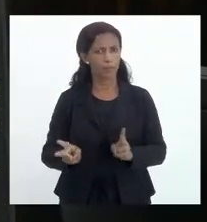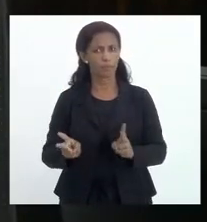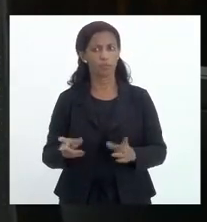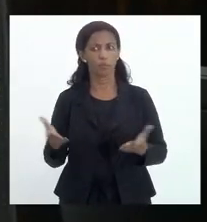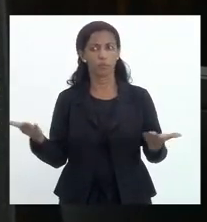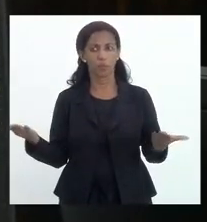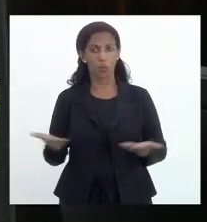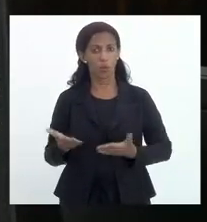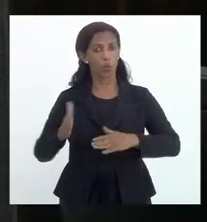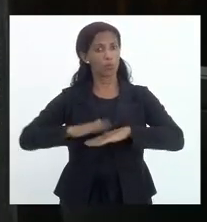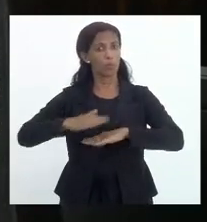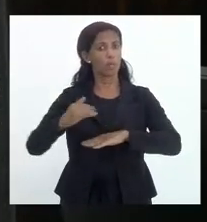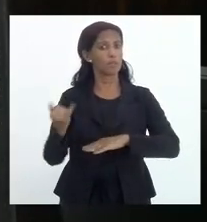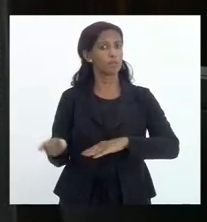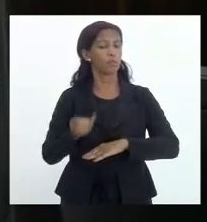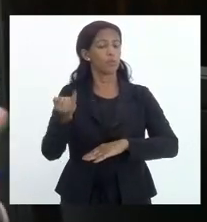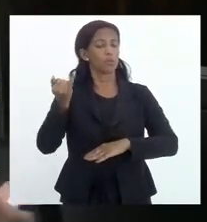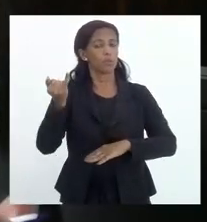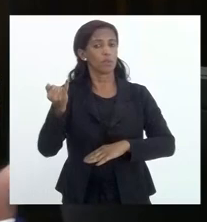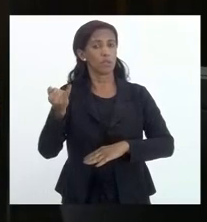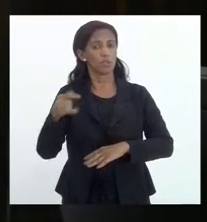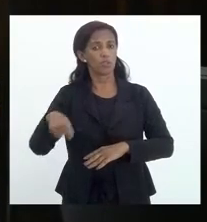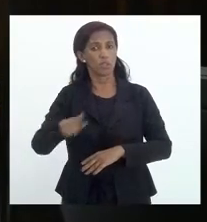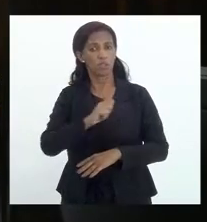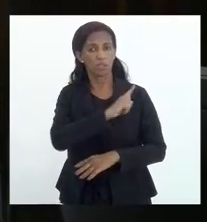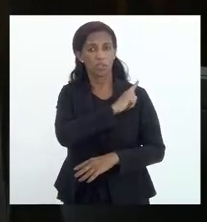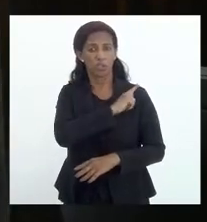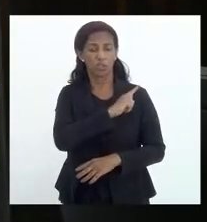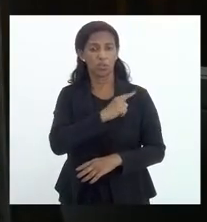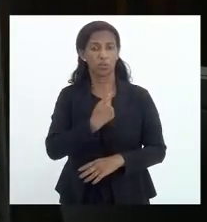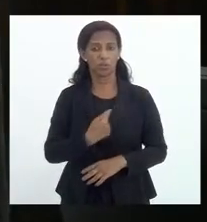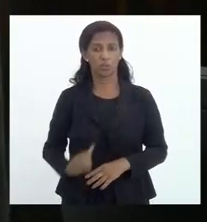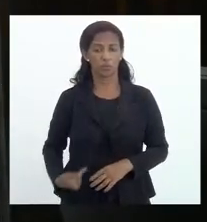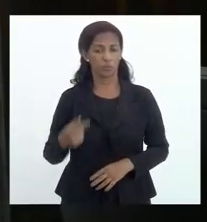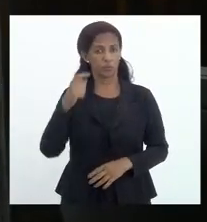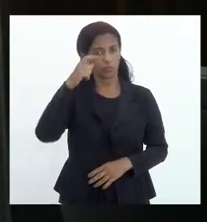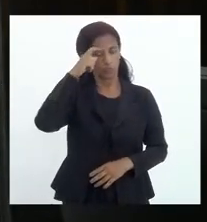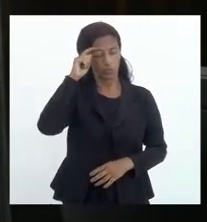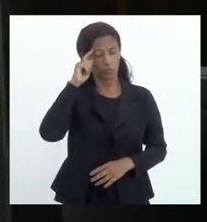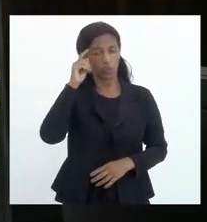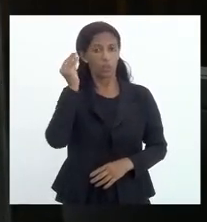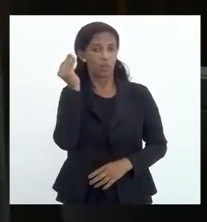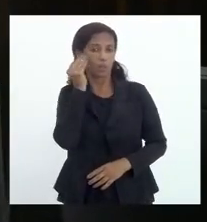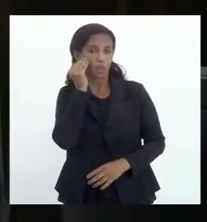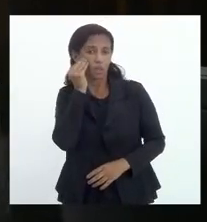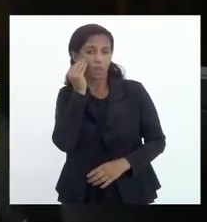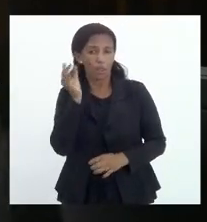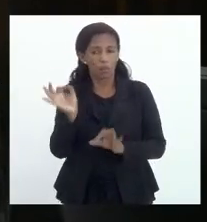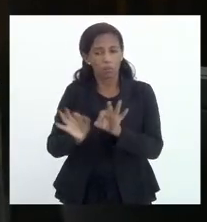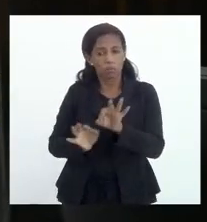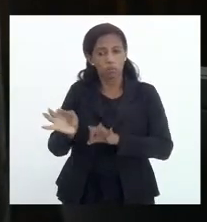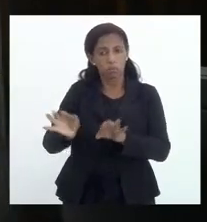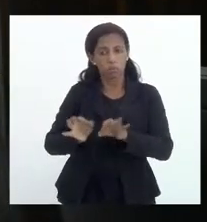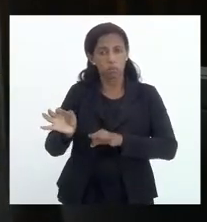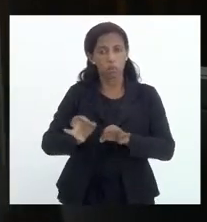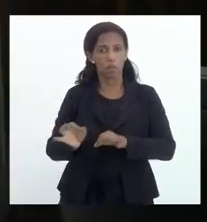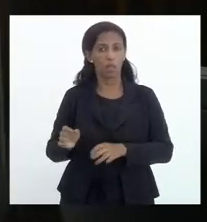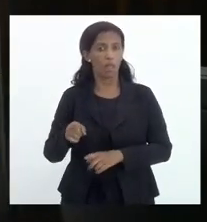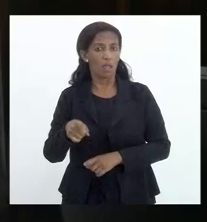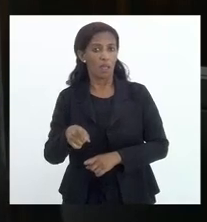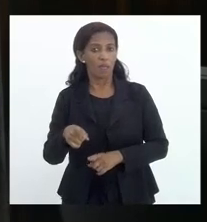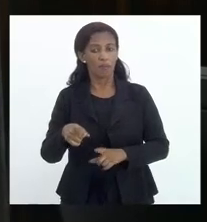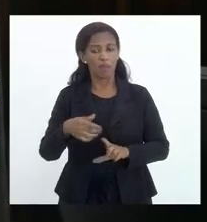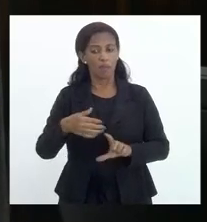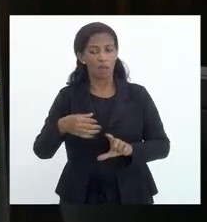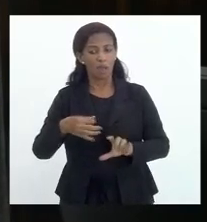hoje o muito mais importante que essa gestão do governador Cláudio Castro está tentando fazer é mexer nos aspectos da